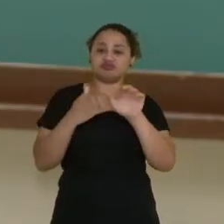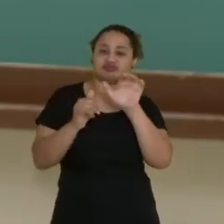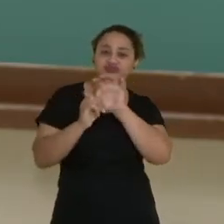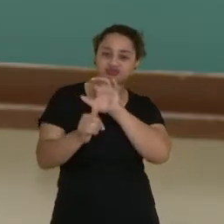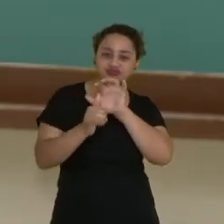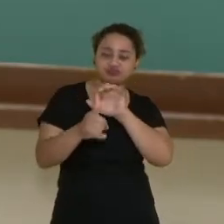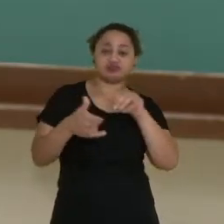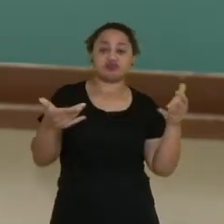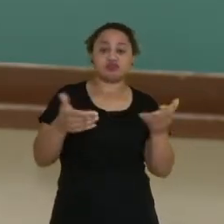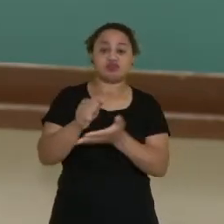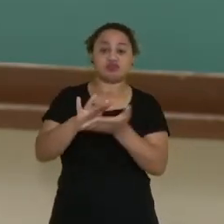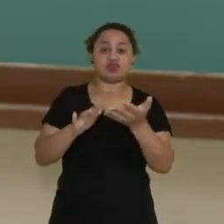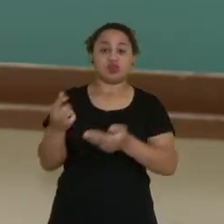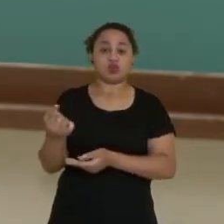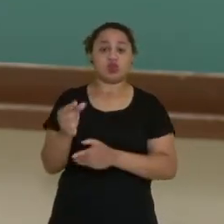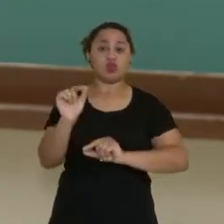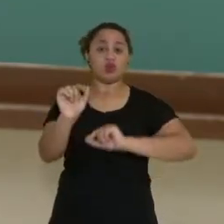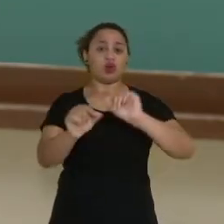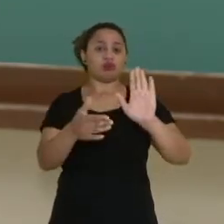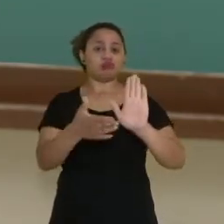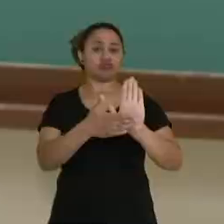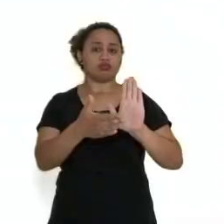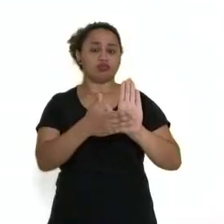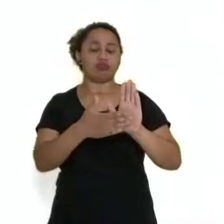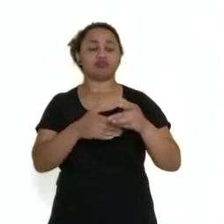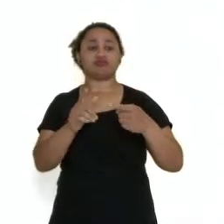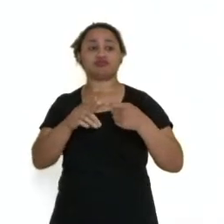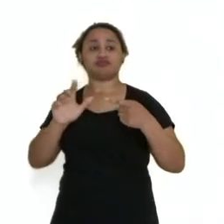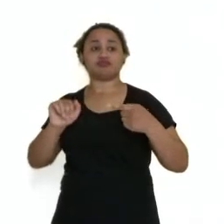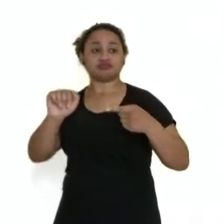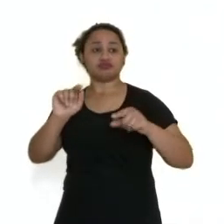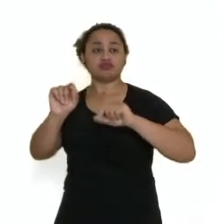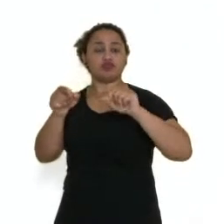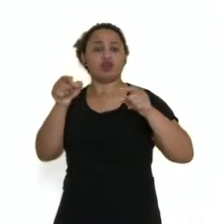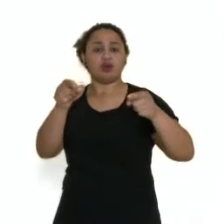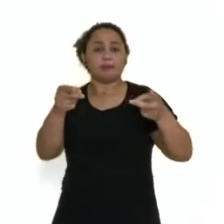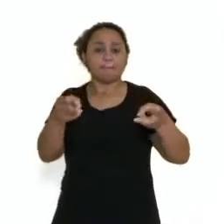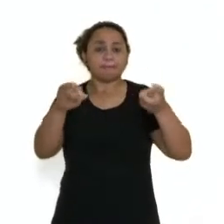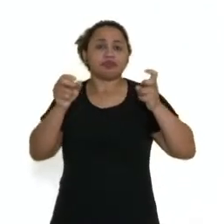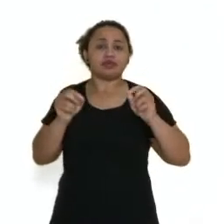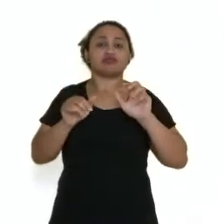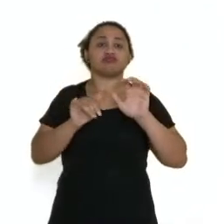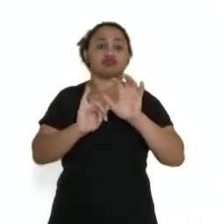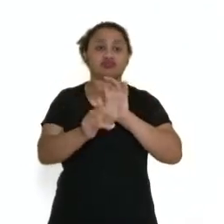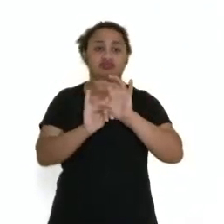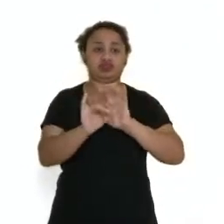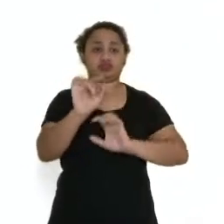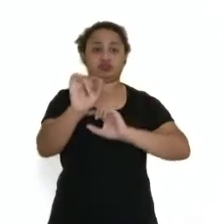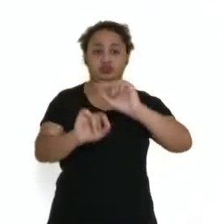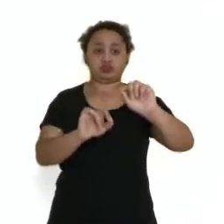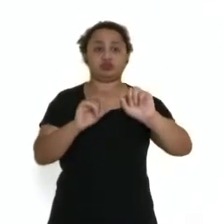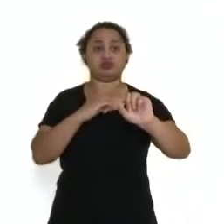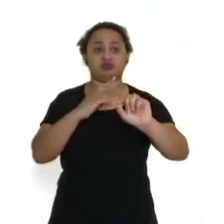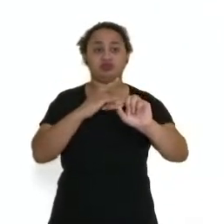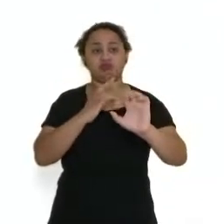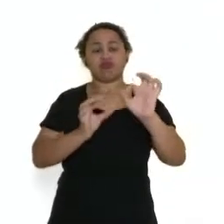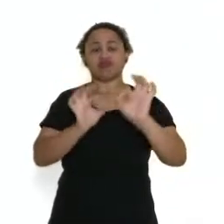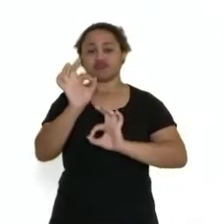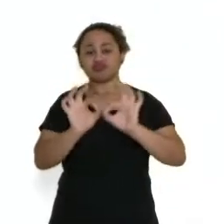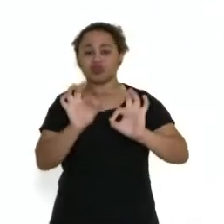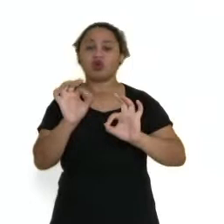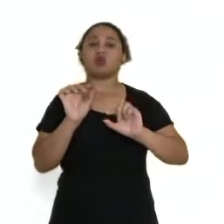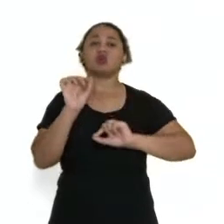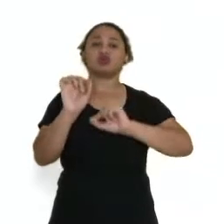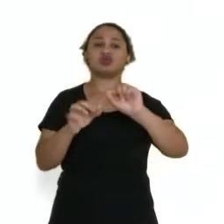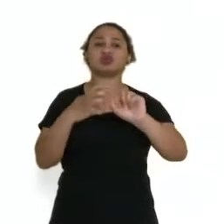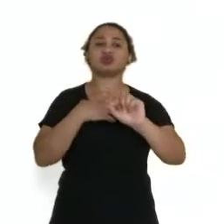Atividade 1, temos a seguinte proposta na letra A. Você notou que as fábulas do Milor são construídas em sua maioria